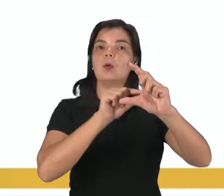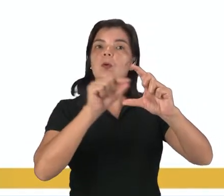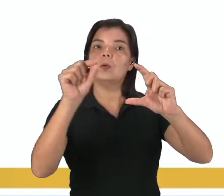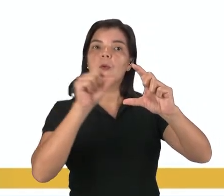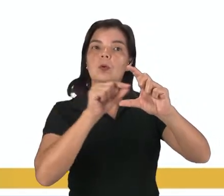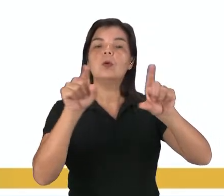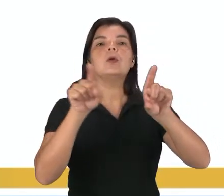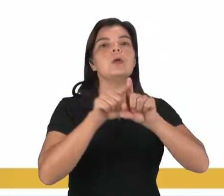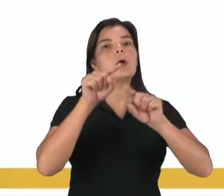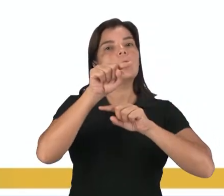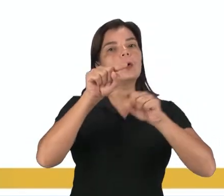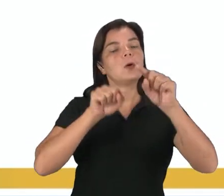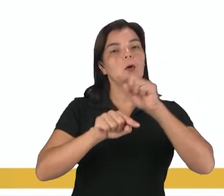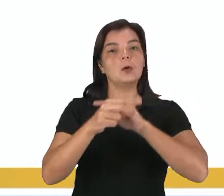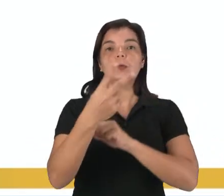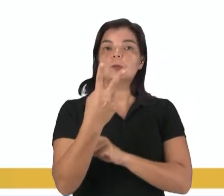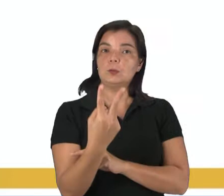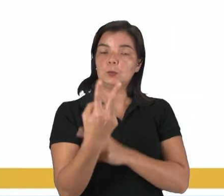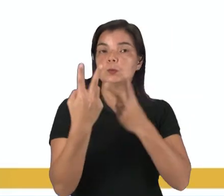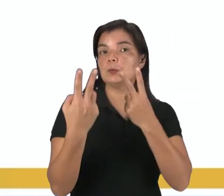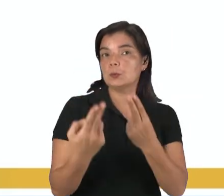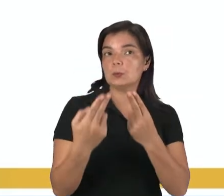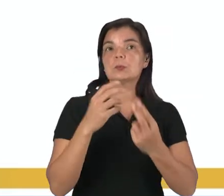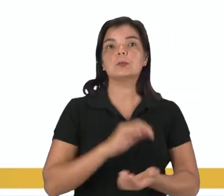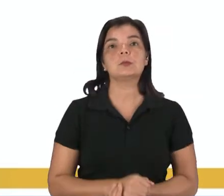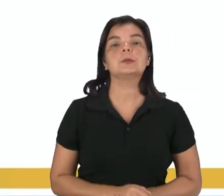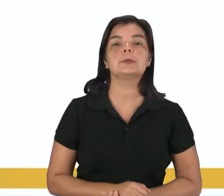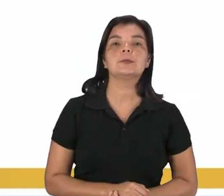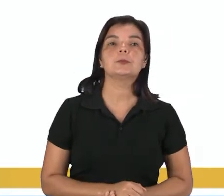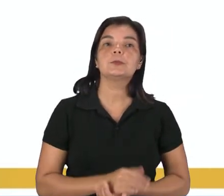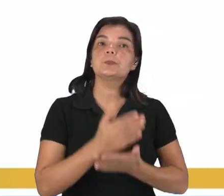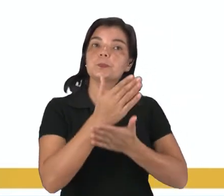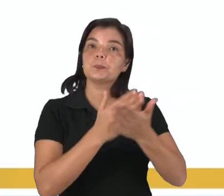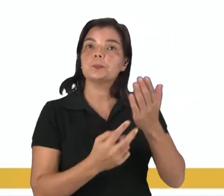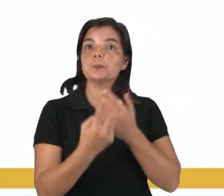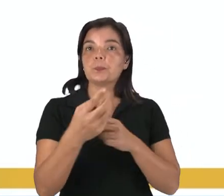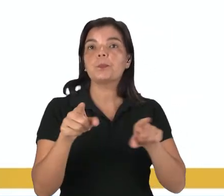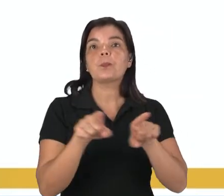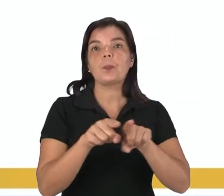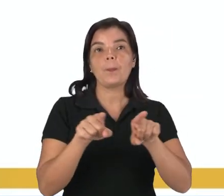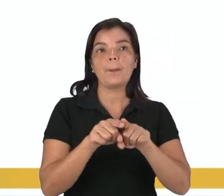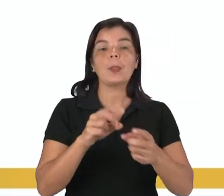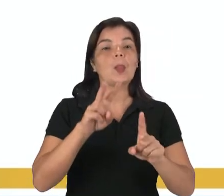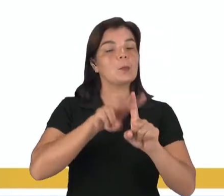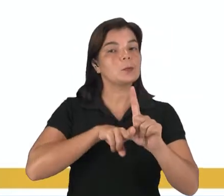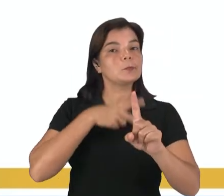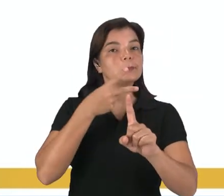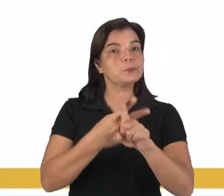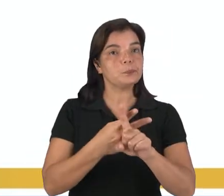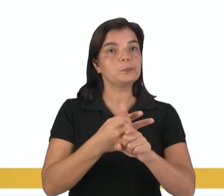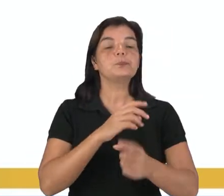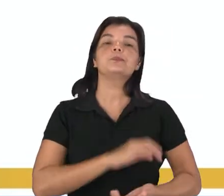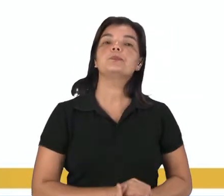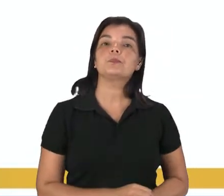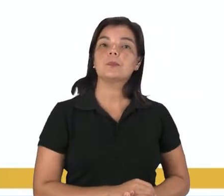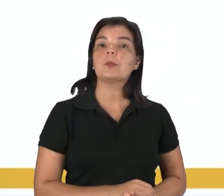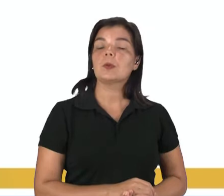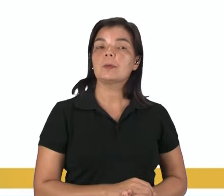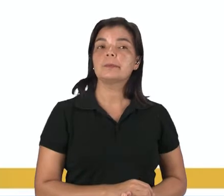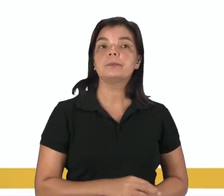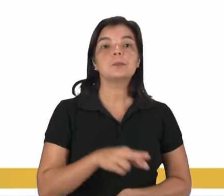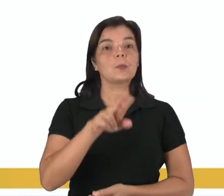EA divide em dois lados iguais né ou duas metades aí então ele corresponde sempre ao